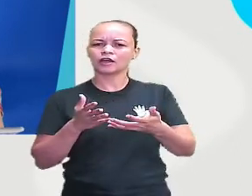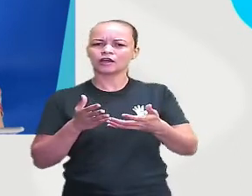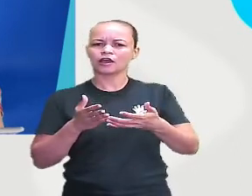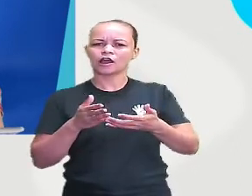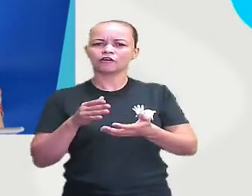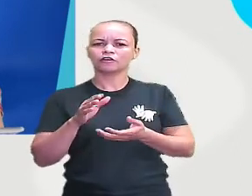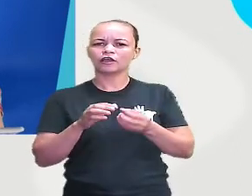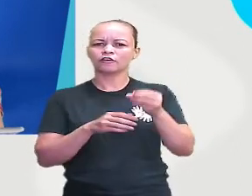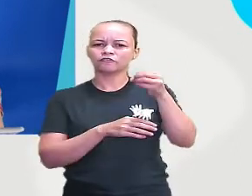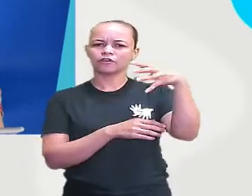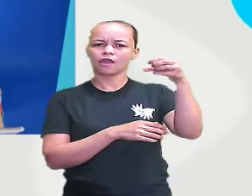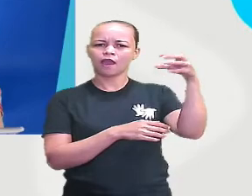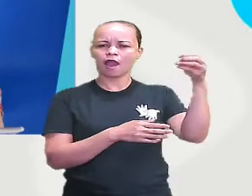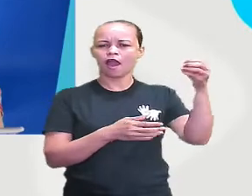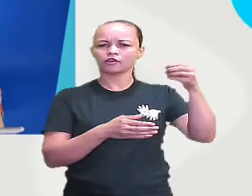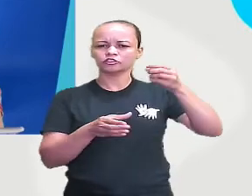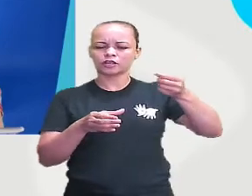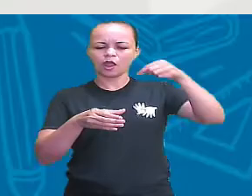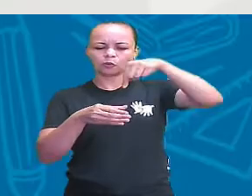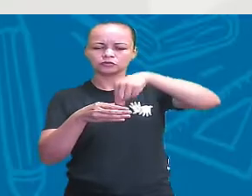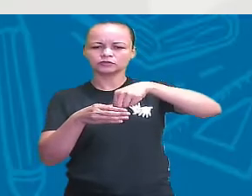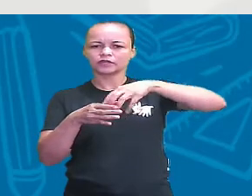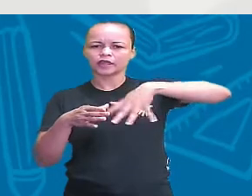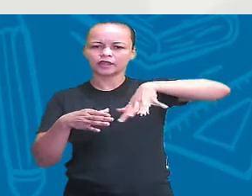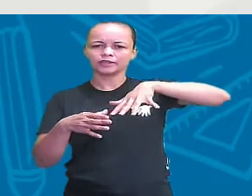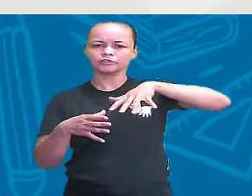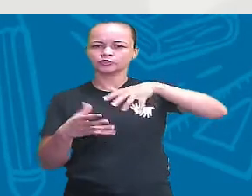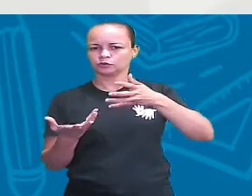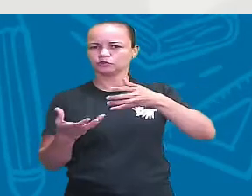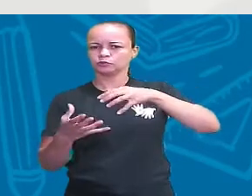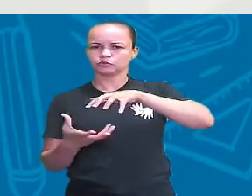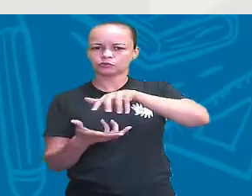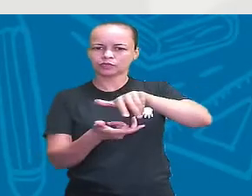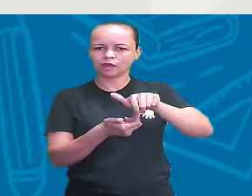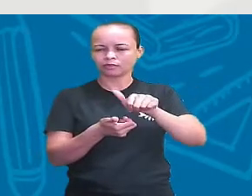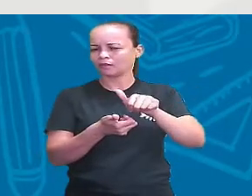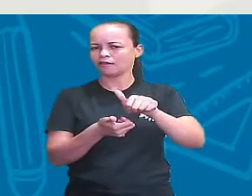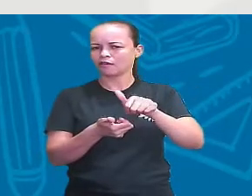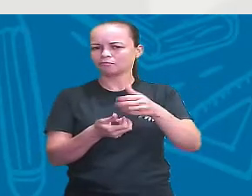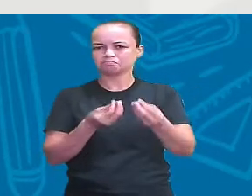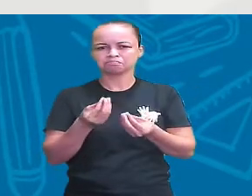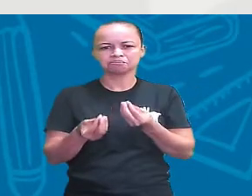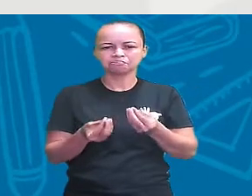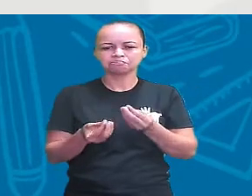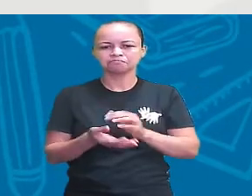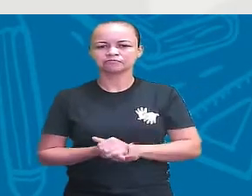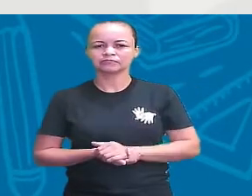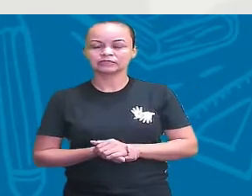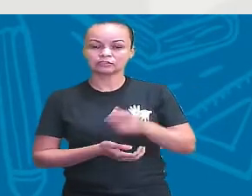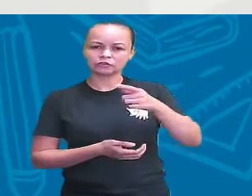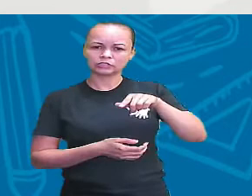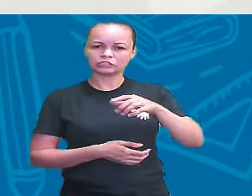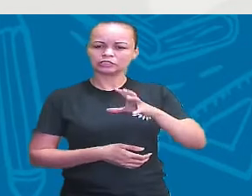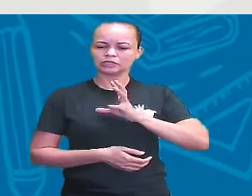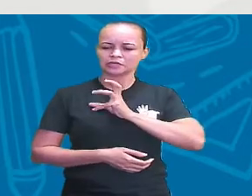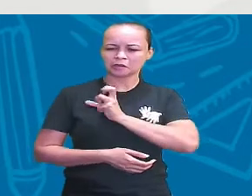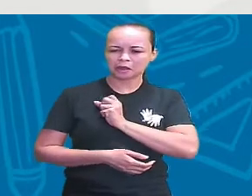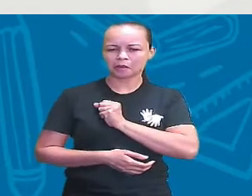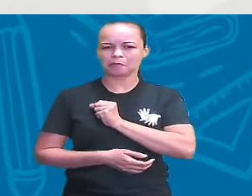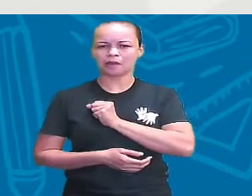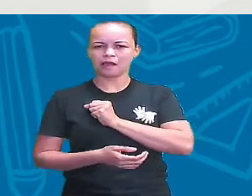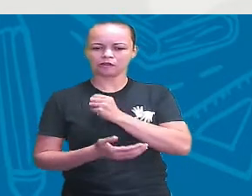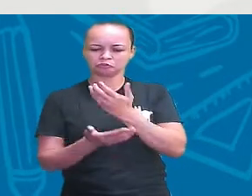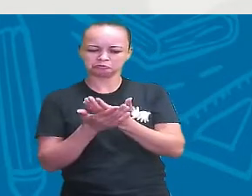Terra. Tem até um livro, volta aqui comigo, produção, tem um livro muito famoso de um autor que eu acho que é quem ama ciência, quem tem um pouquinho